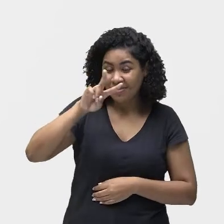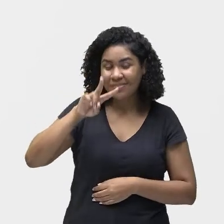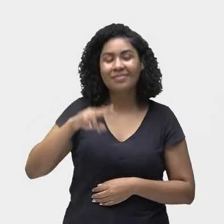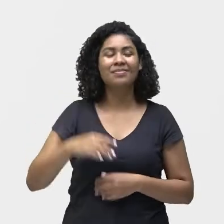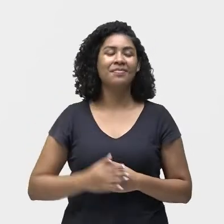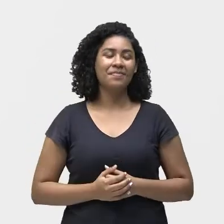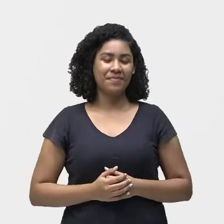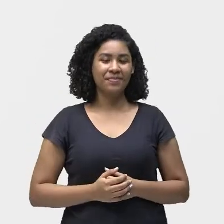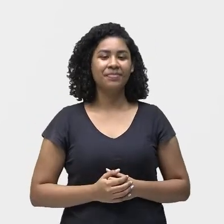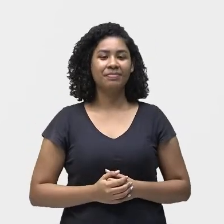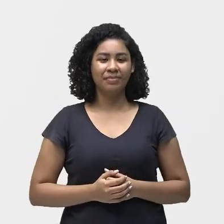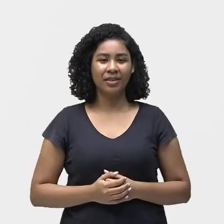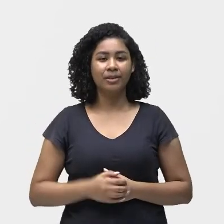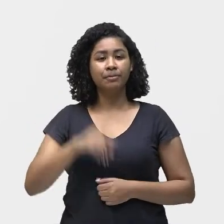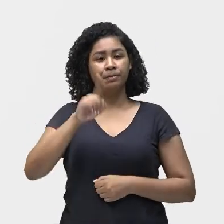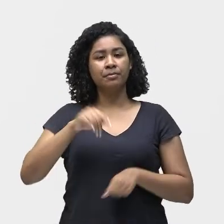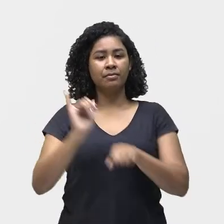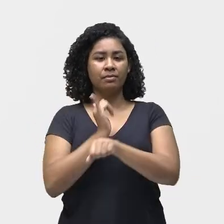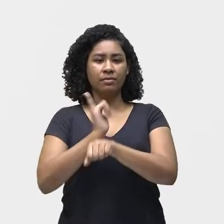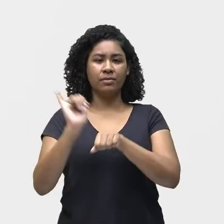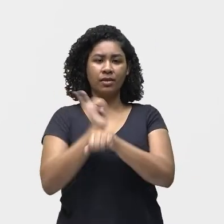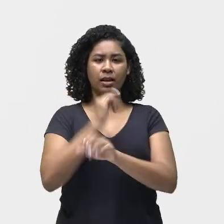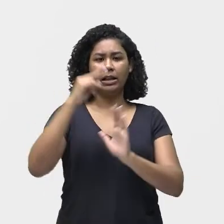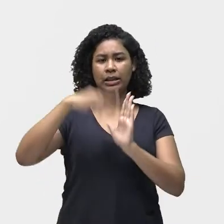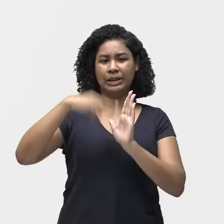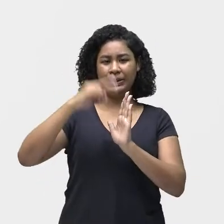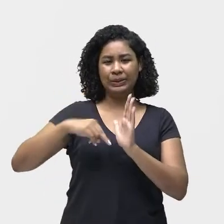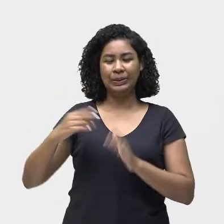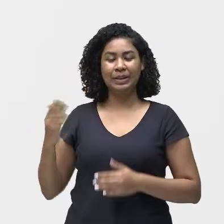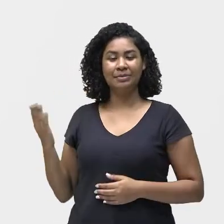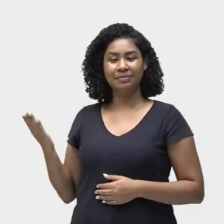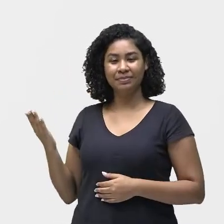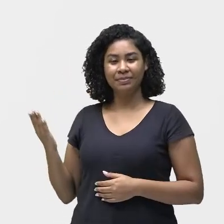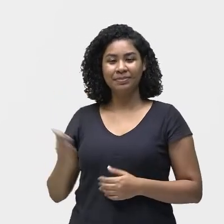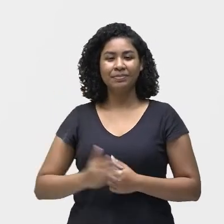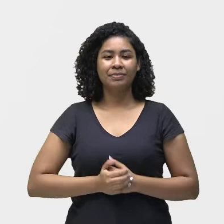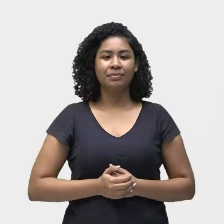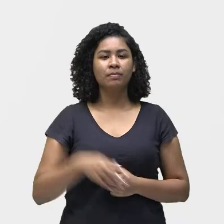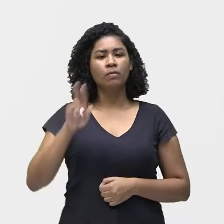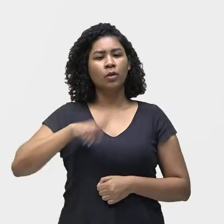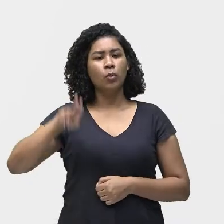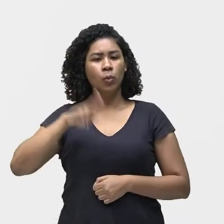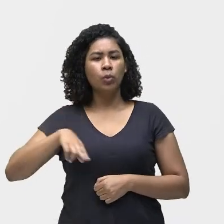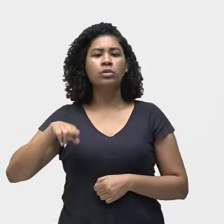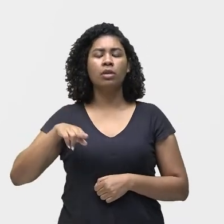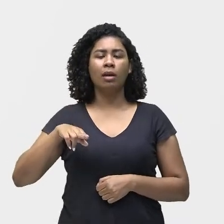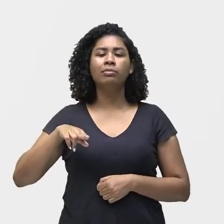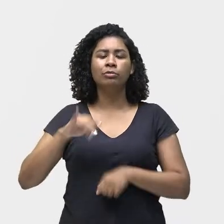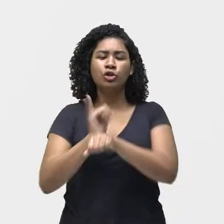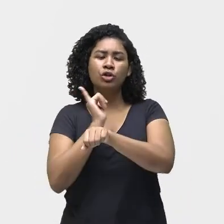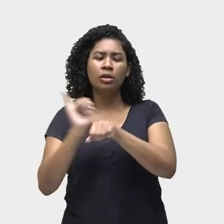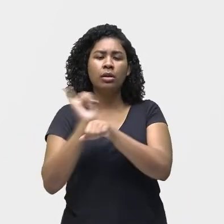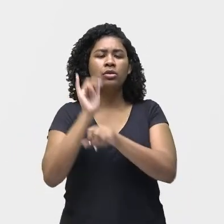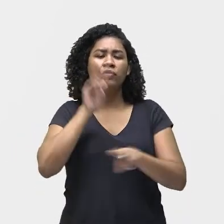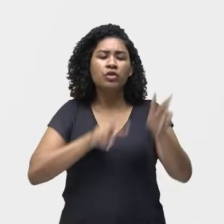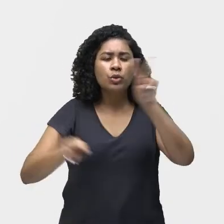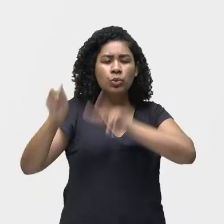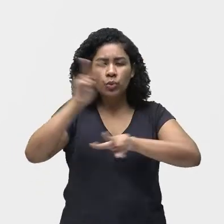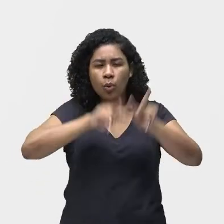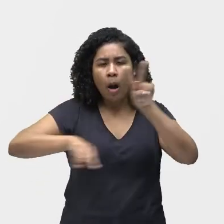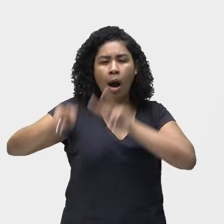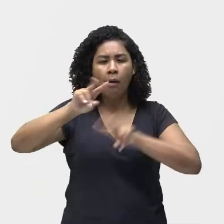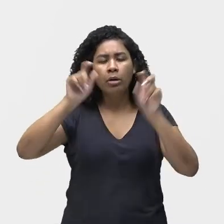vocês aqui. O skimming, o scanning, usar alguns recursos visuais para entender melhor,